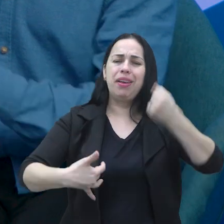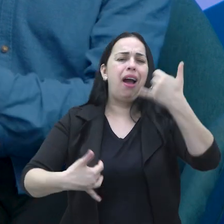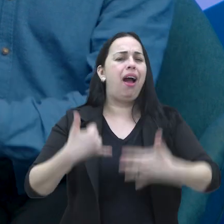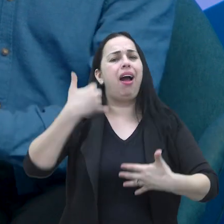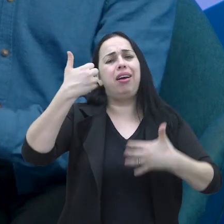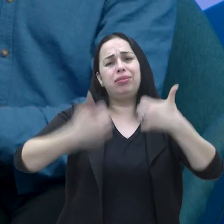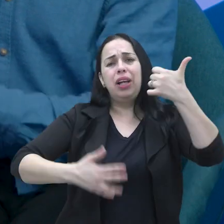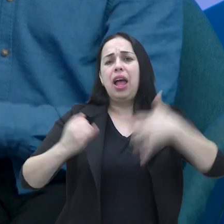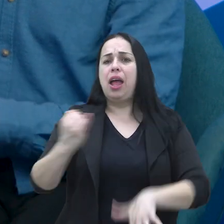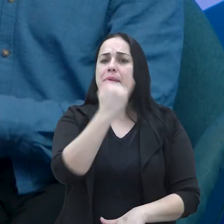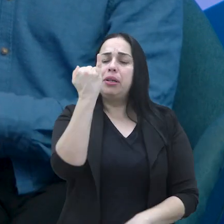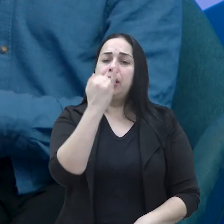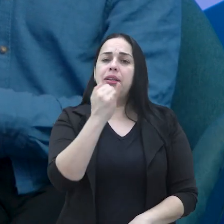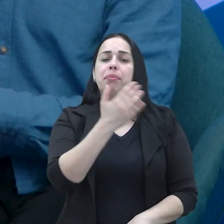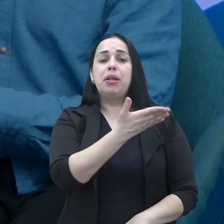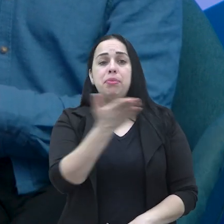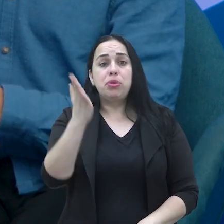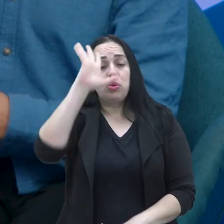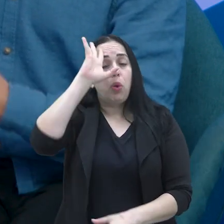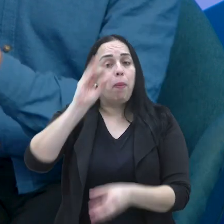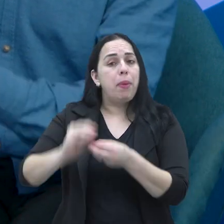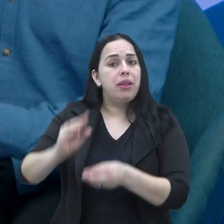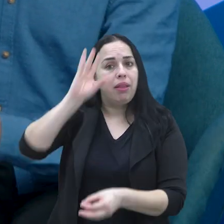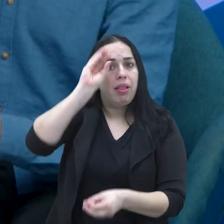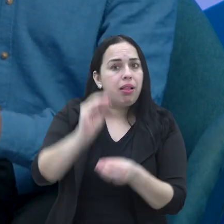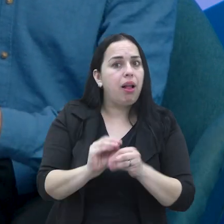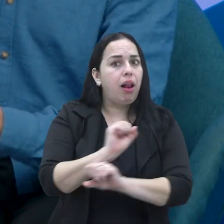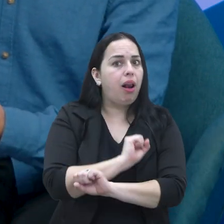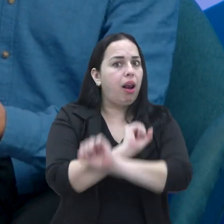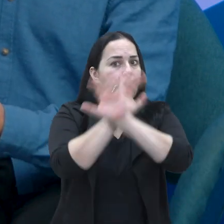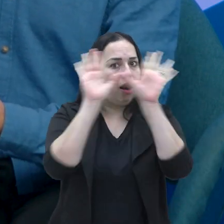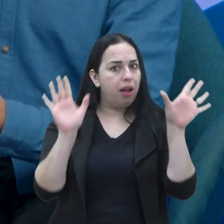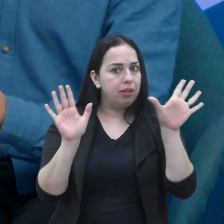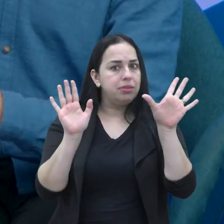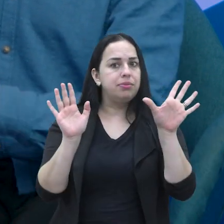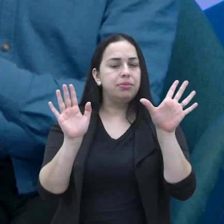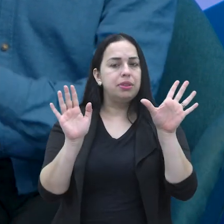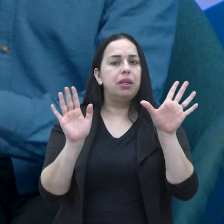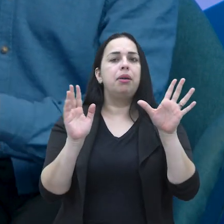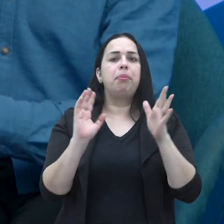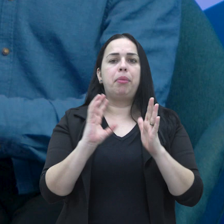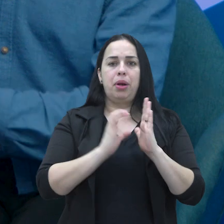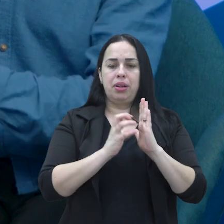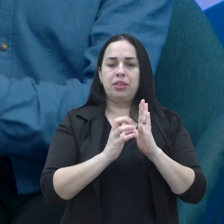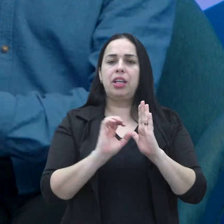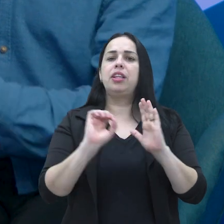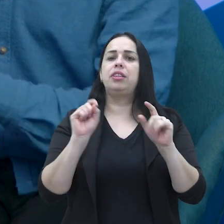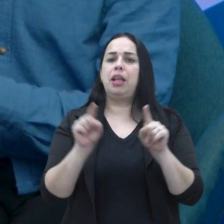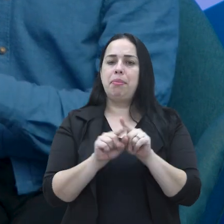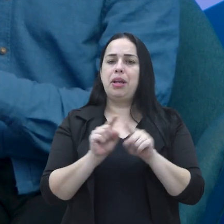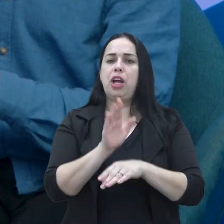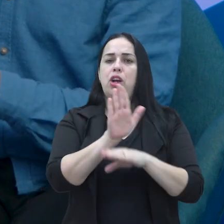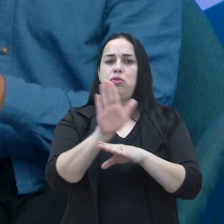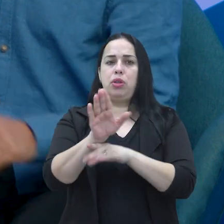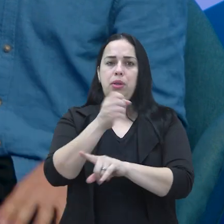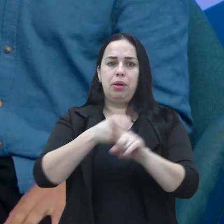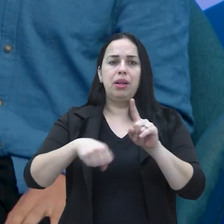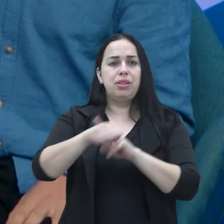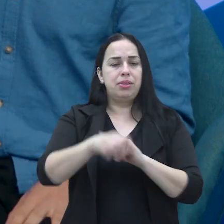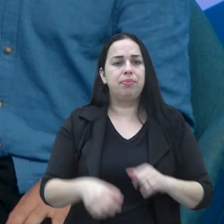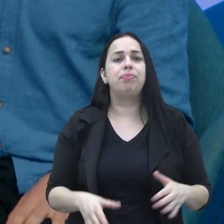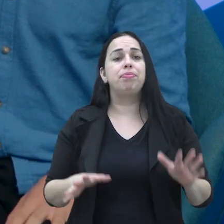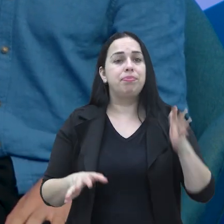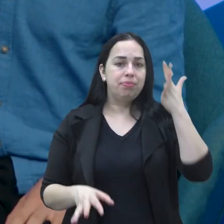isso, falar sobre isso, justamente para as pessoas entenderem como funciona o partido, que é tão importante para defender os interesses